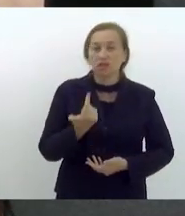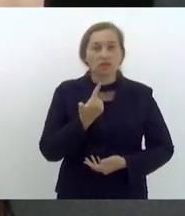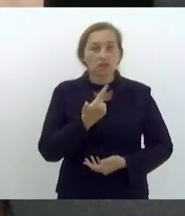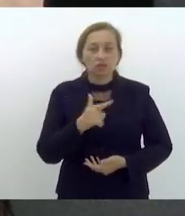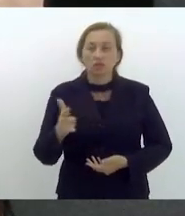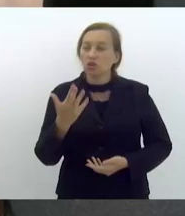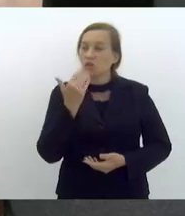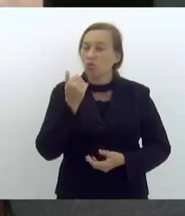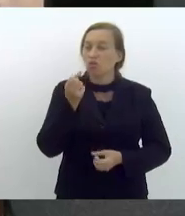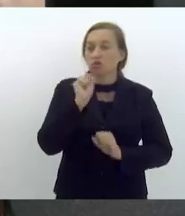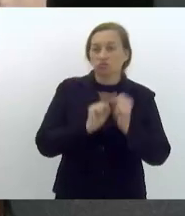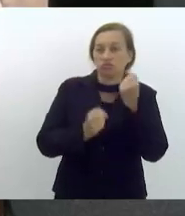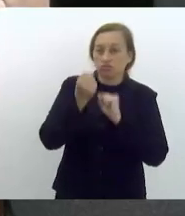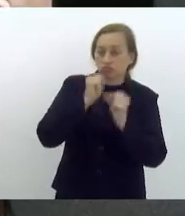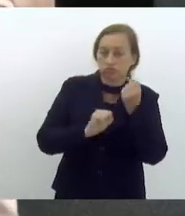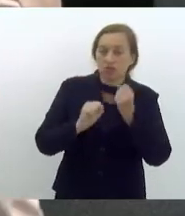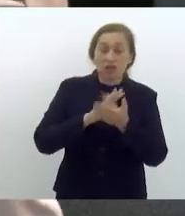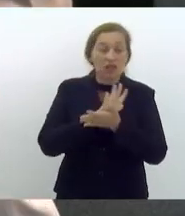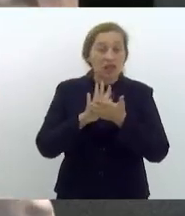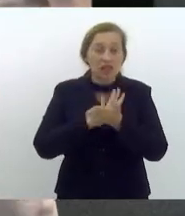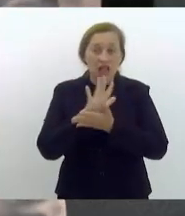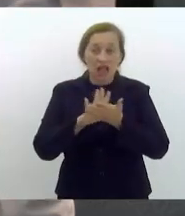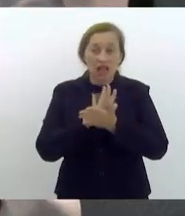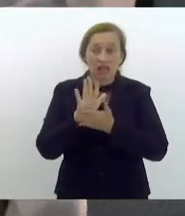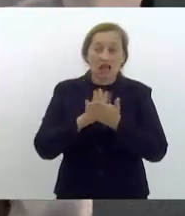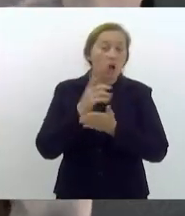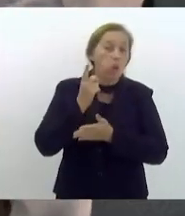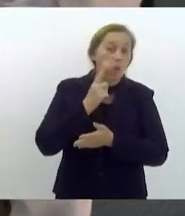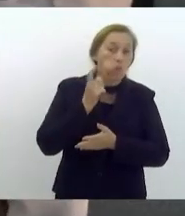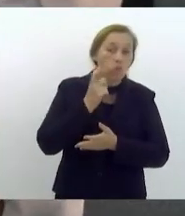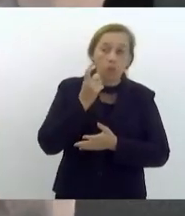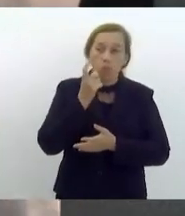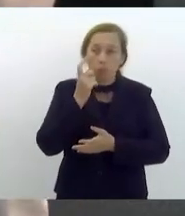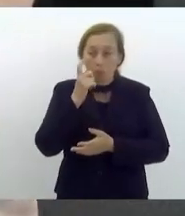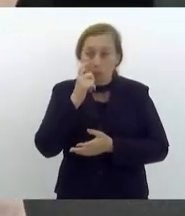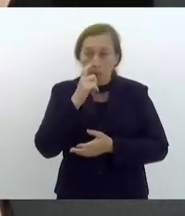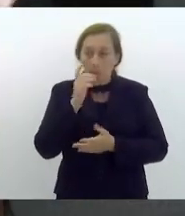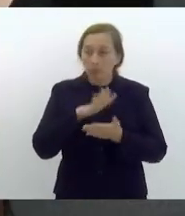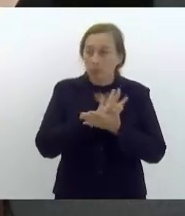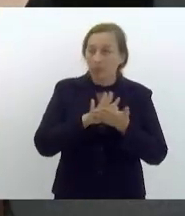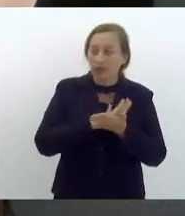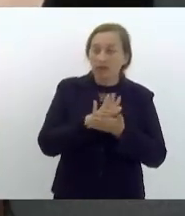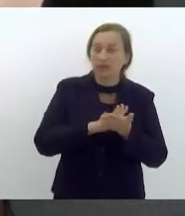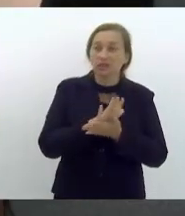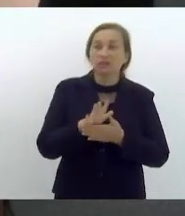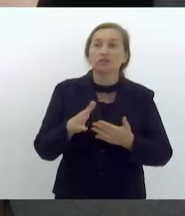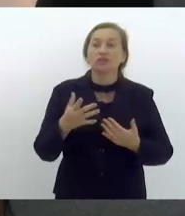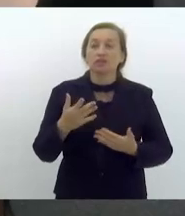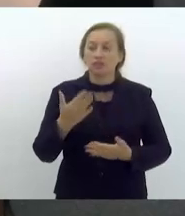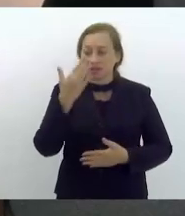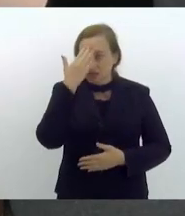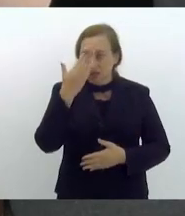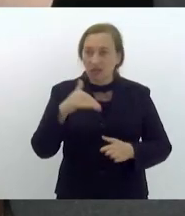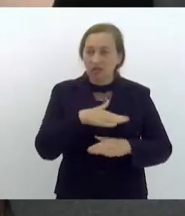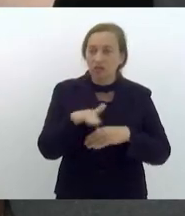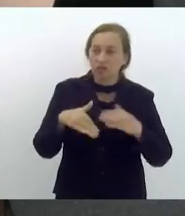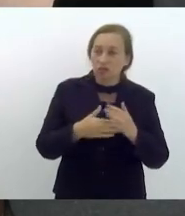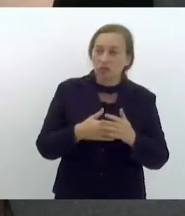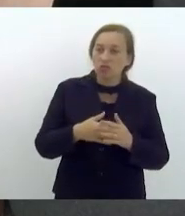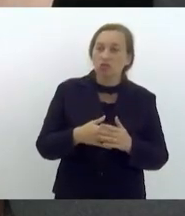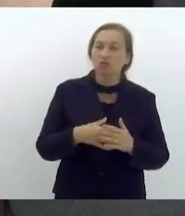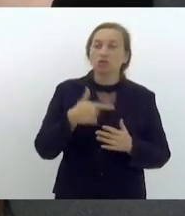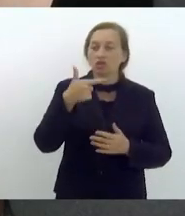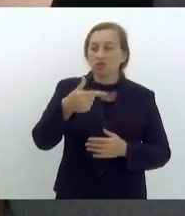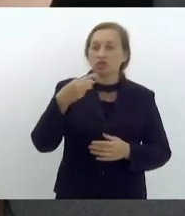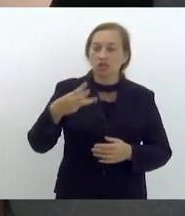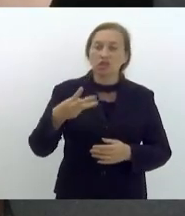processado sem gordura sem nada disso sem balas sem guloseimas Então a gente tem deputados e agradecer a todos 23 deputados